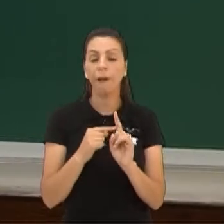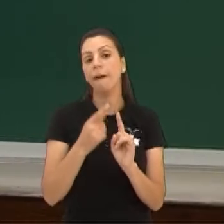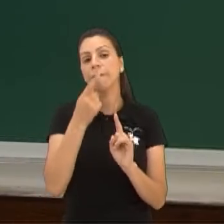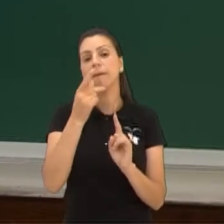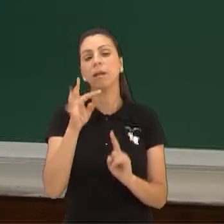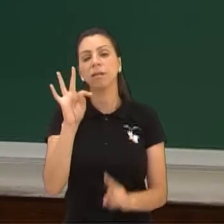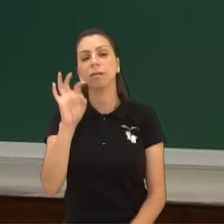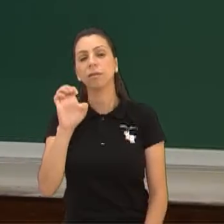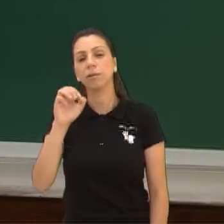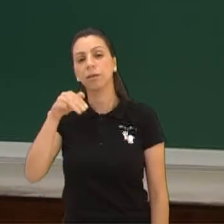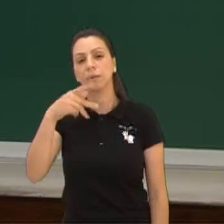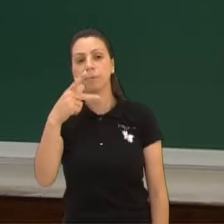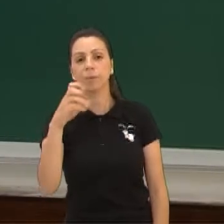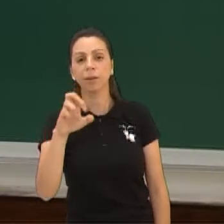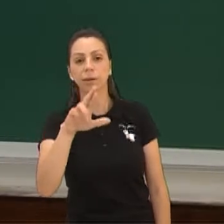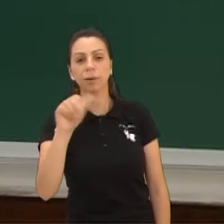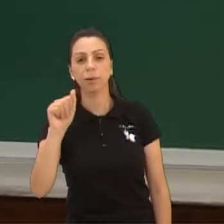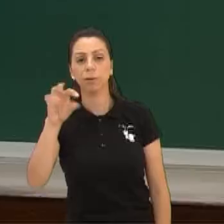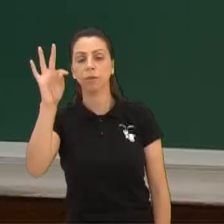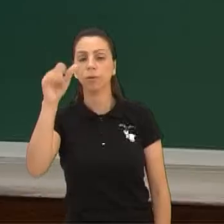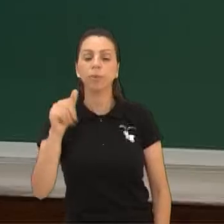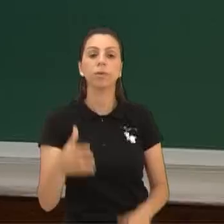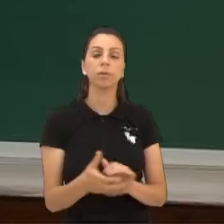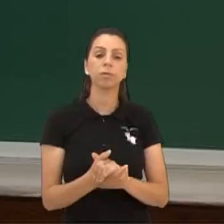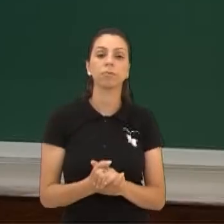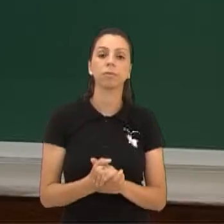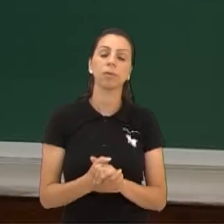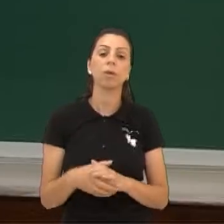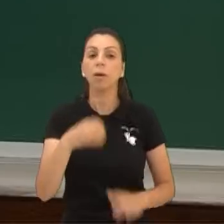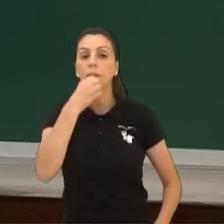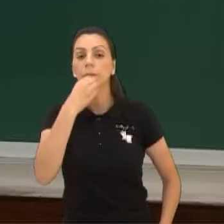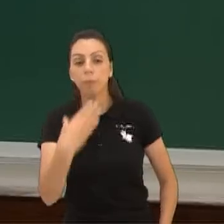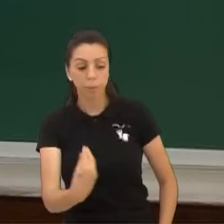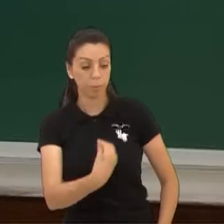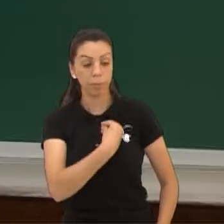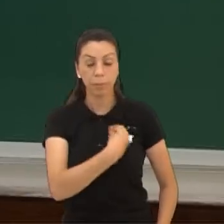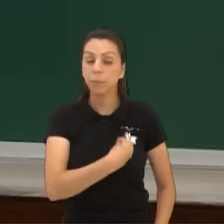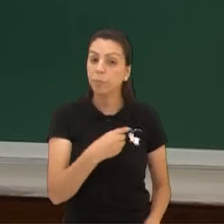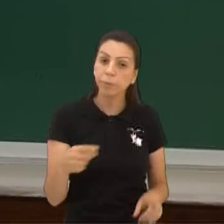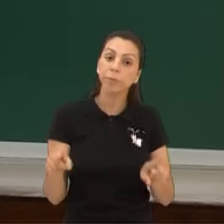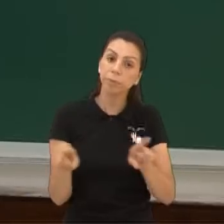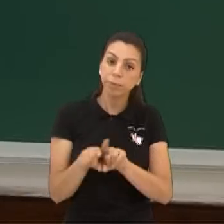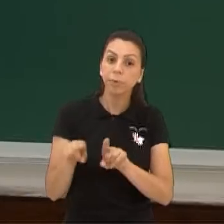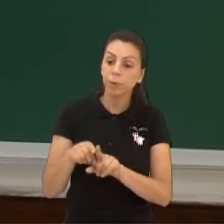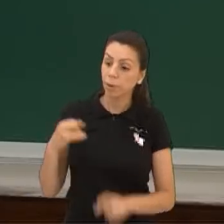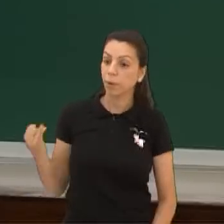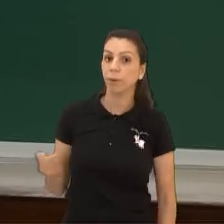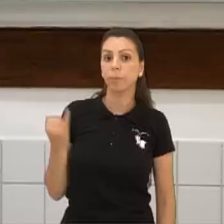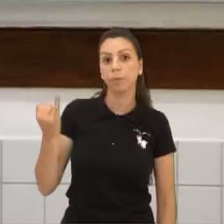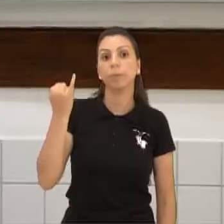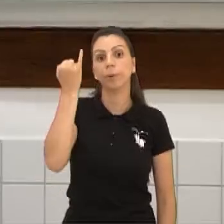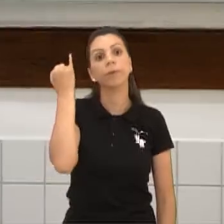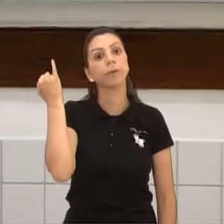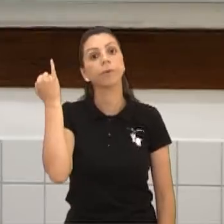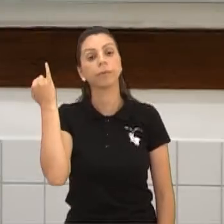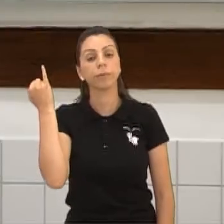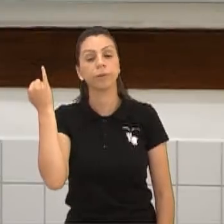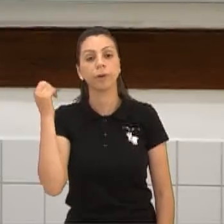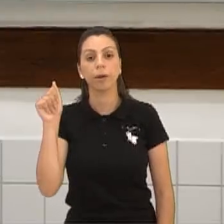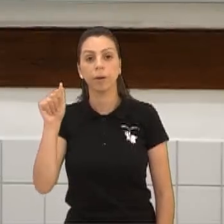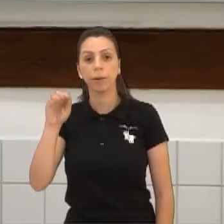de temperatura? Uma temperatura agradável à vida também é um fator abiótico. Então,